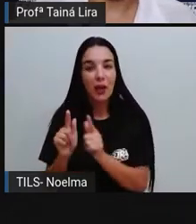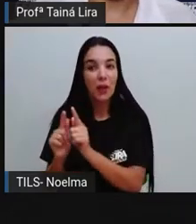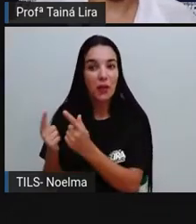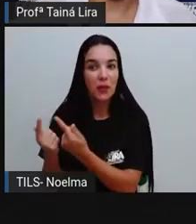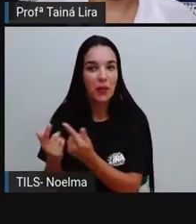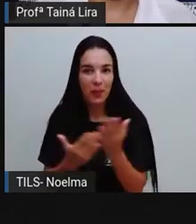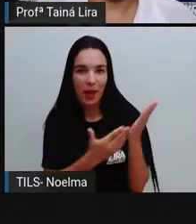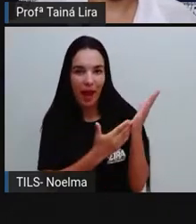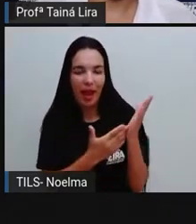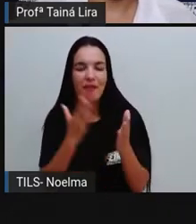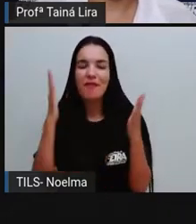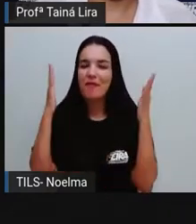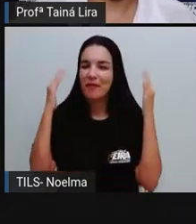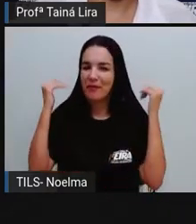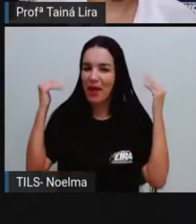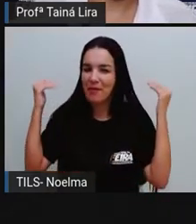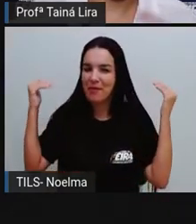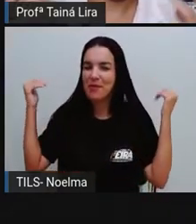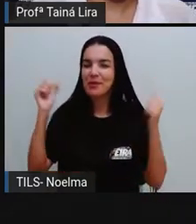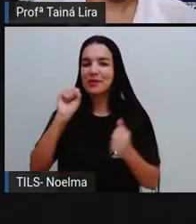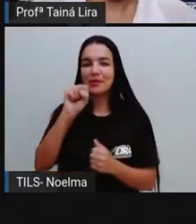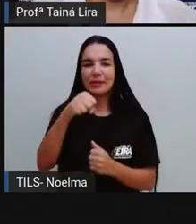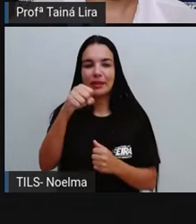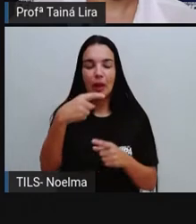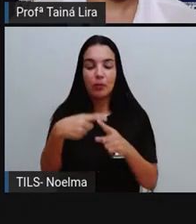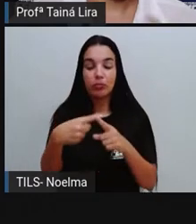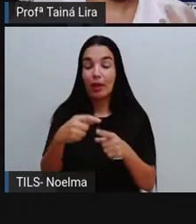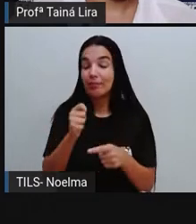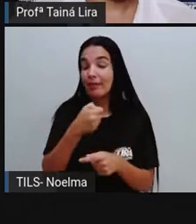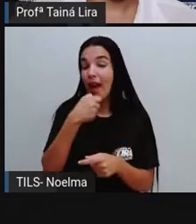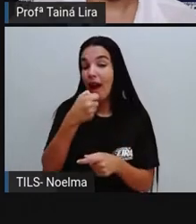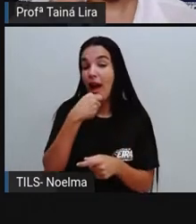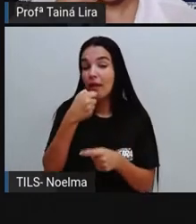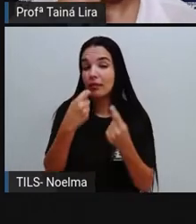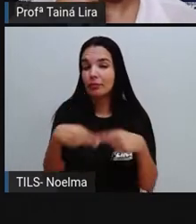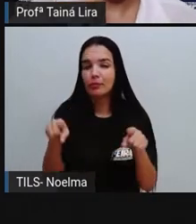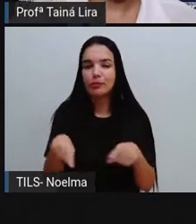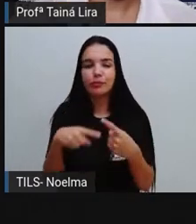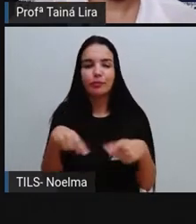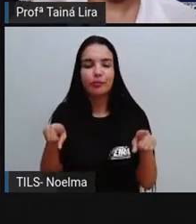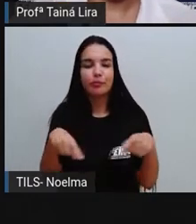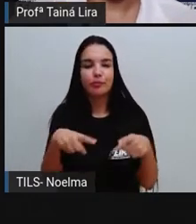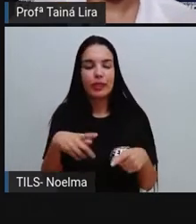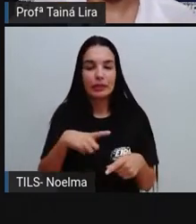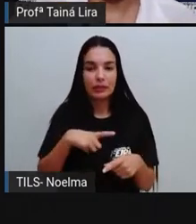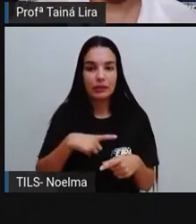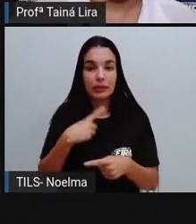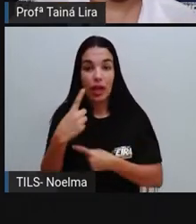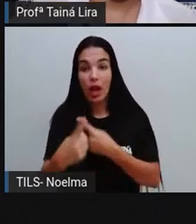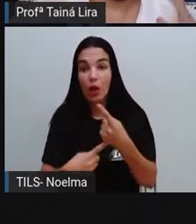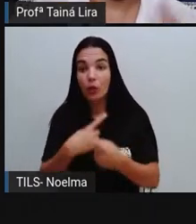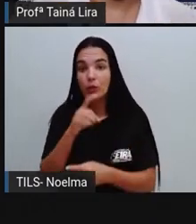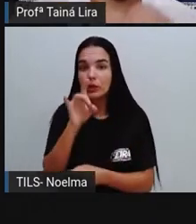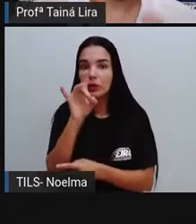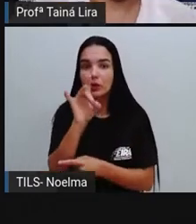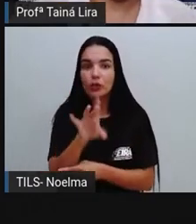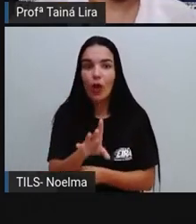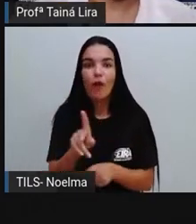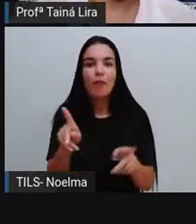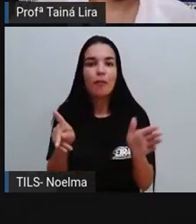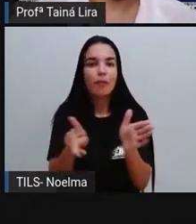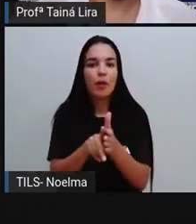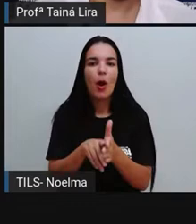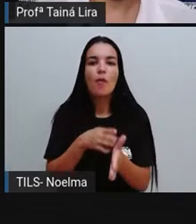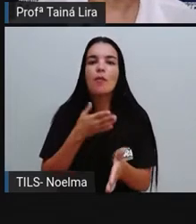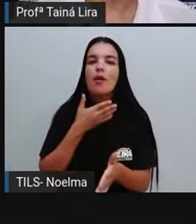né? Porque eles cantam, né, várias músicas, e algumas eles realmente cantam e eles produzem vários